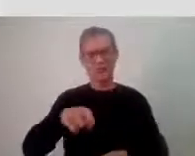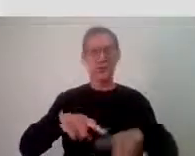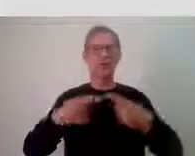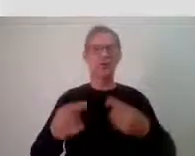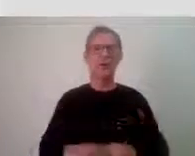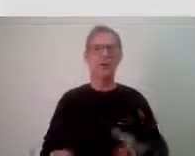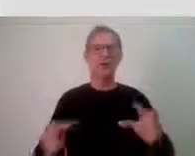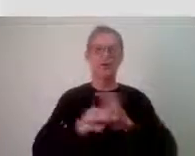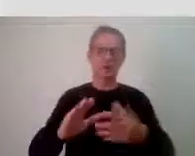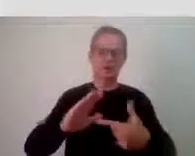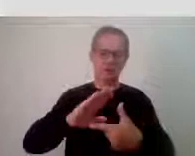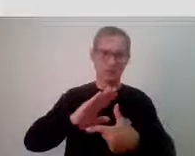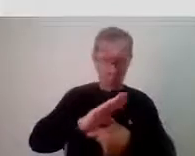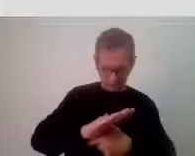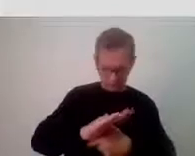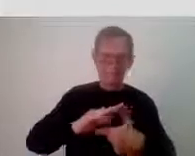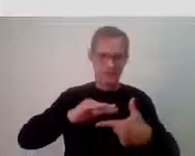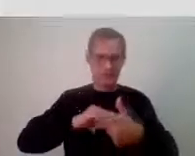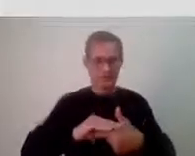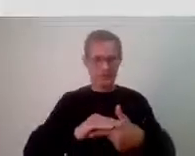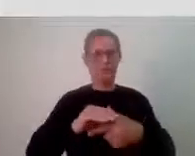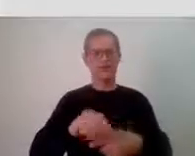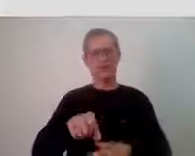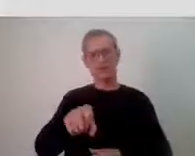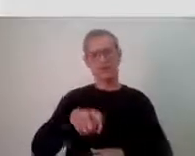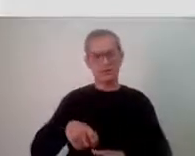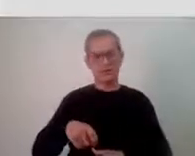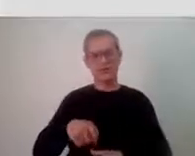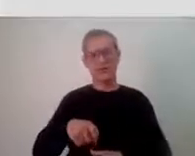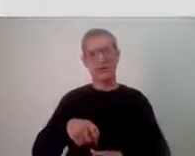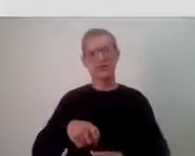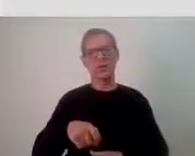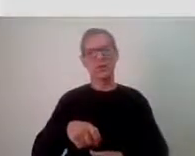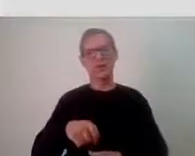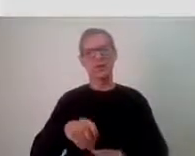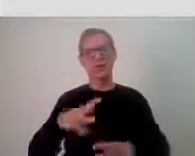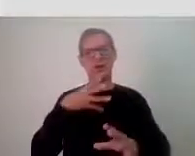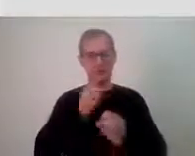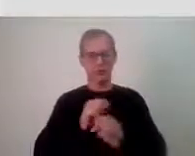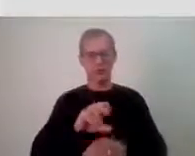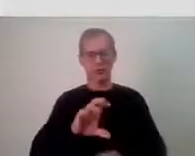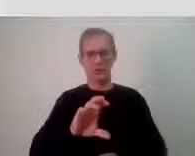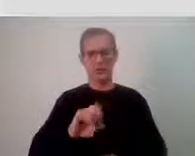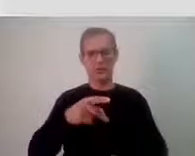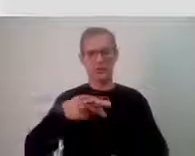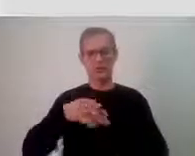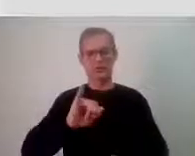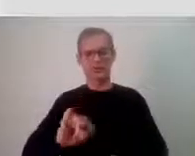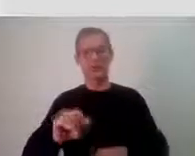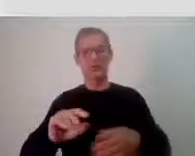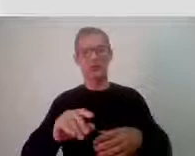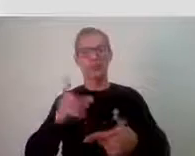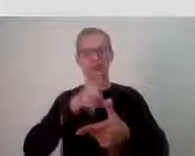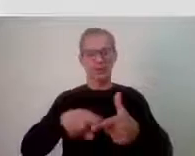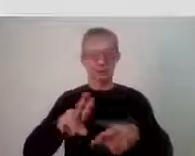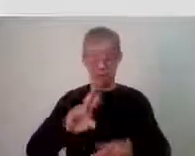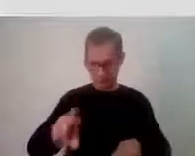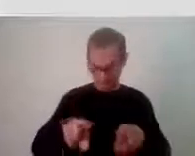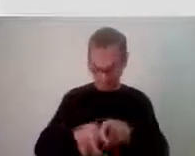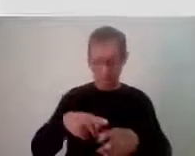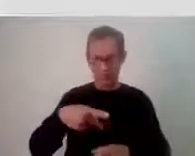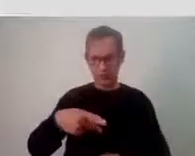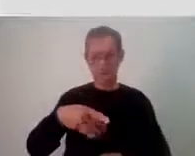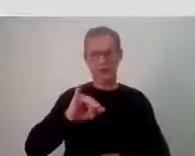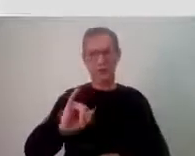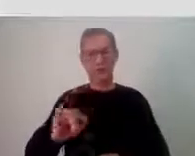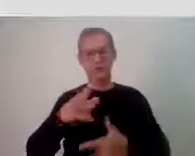de cosseno, seno de x. Então, seno calculado no 0 e no π sobre 2, e seno calculado no 3π sobre 2 e no π sobre 2.